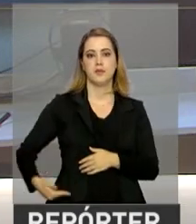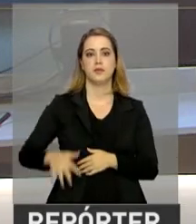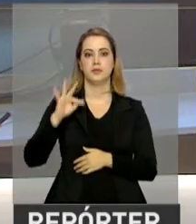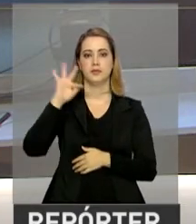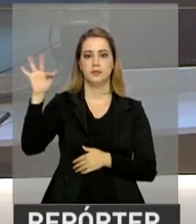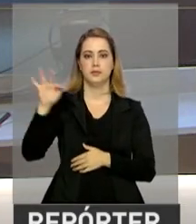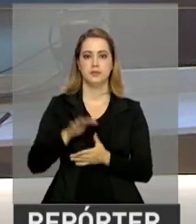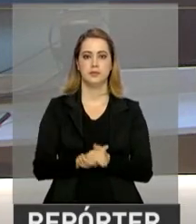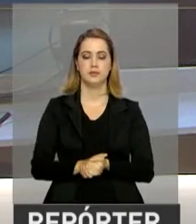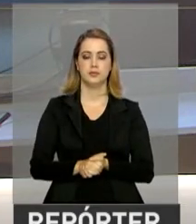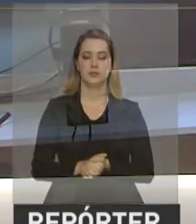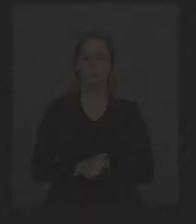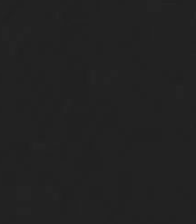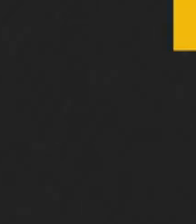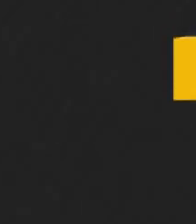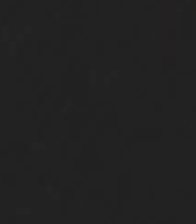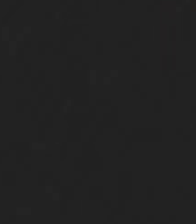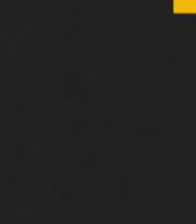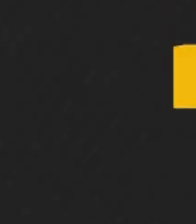do governo federal